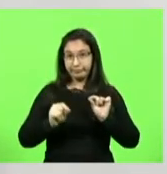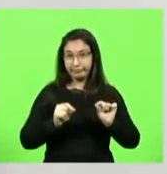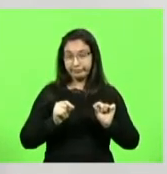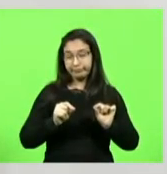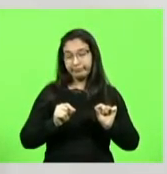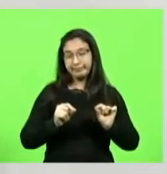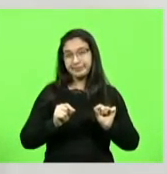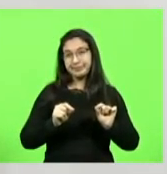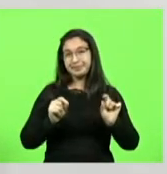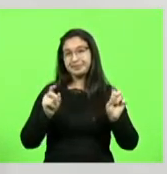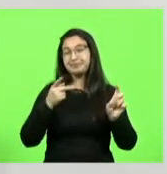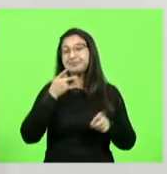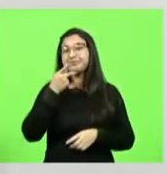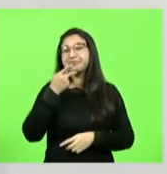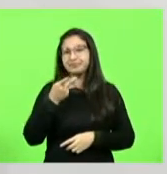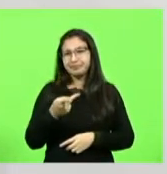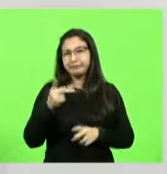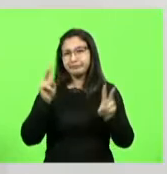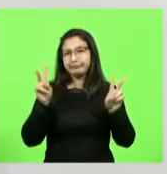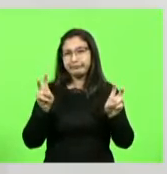falar